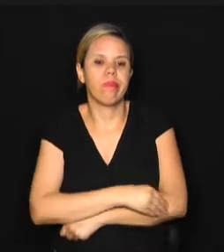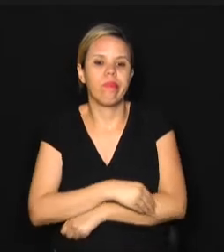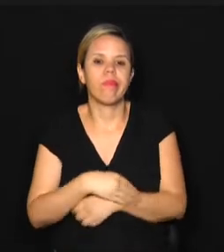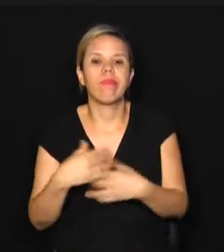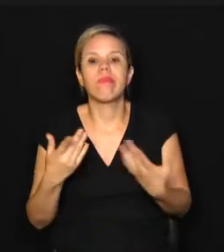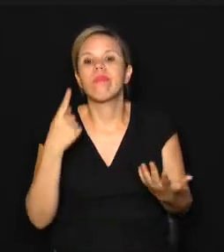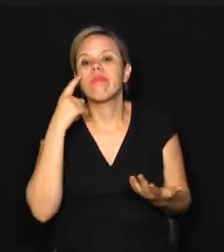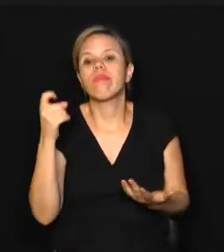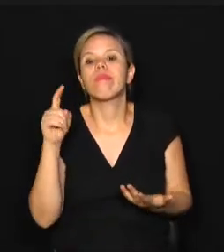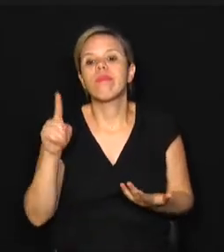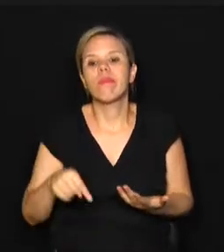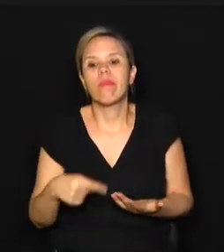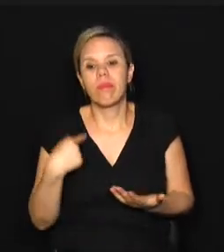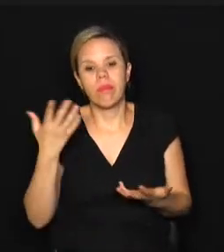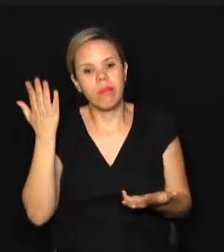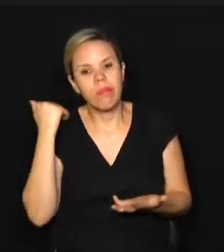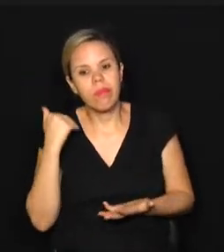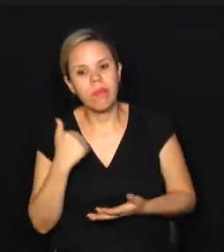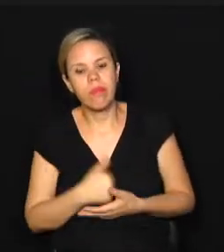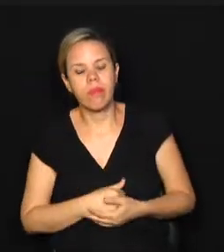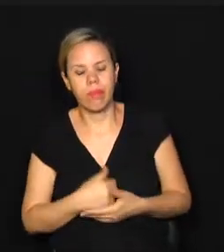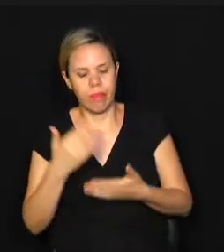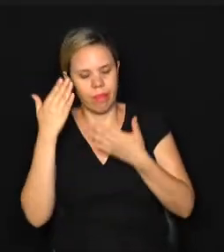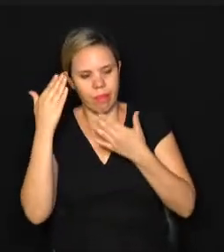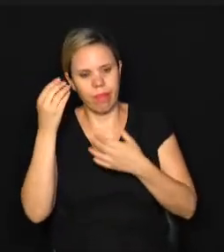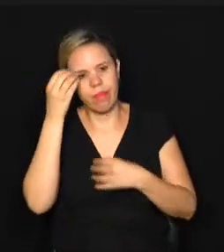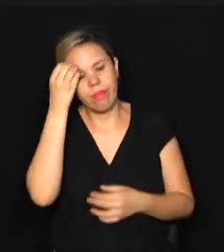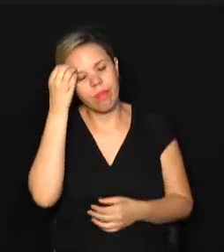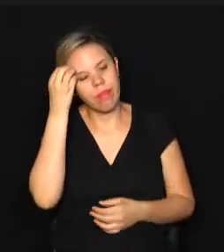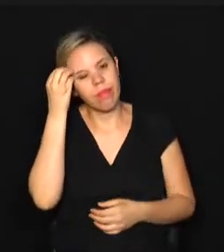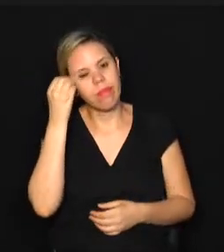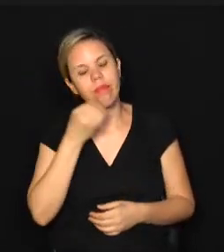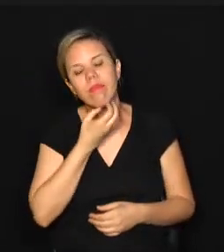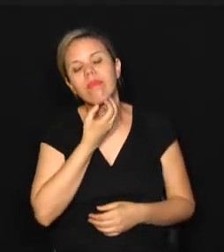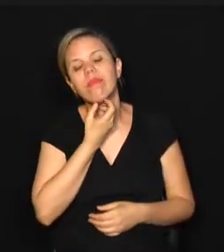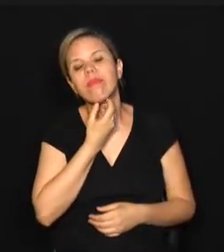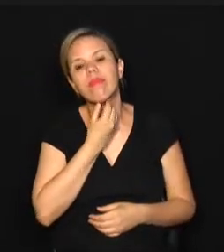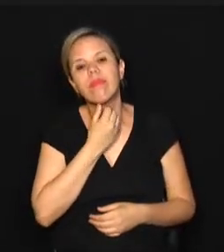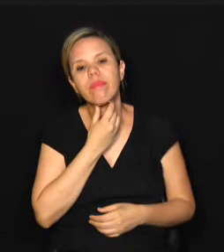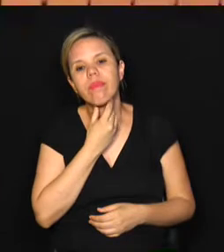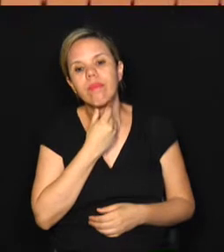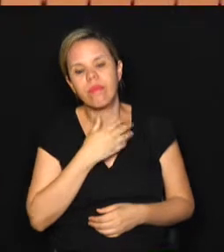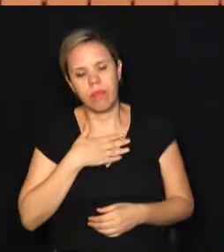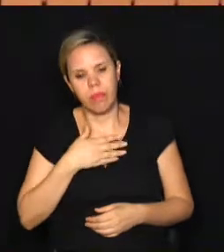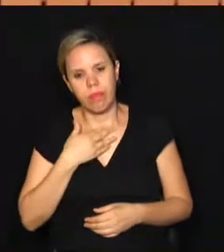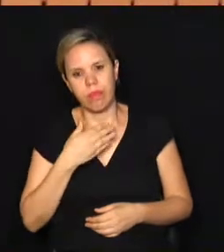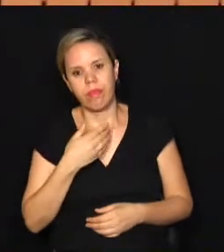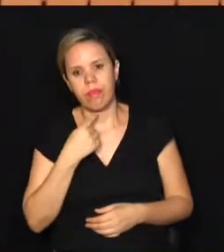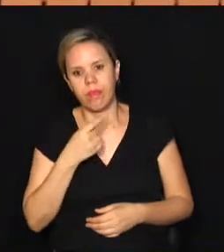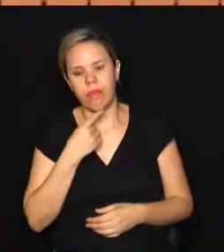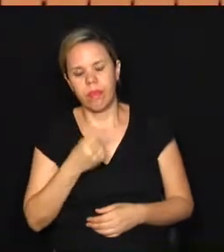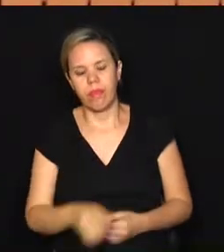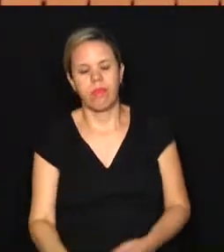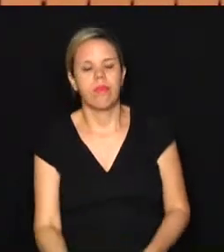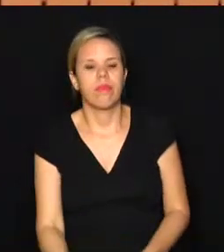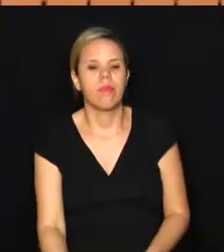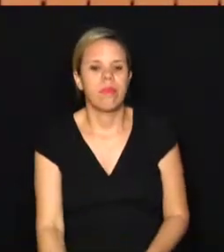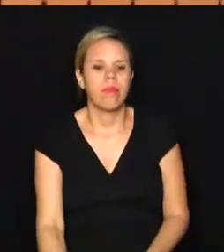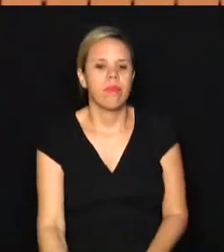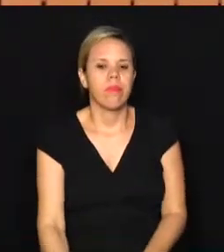são esses? Queremos saber. Obrigado. Essa é a minha indagação.